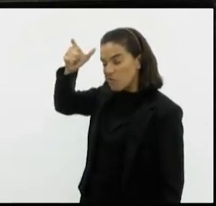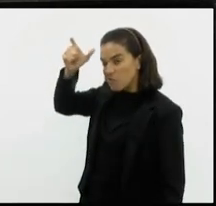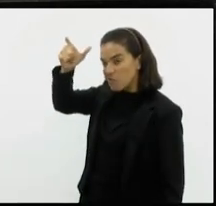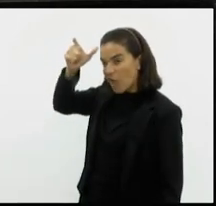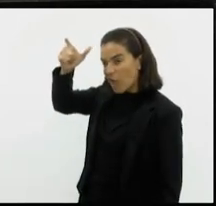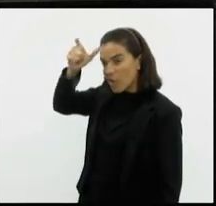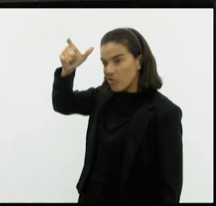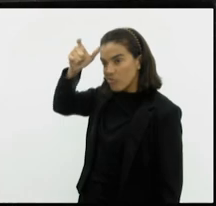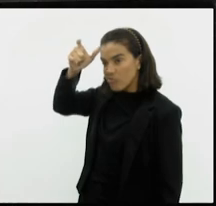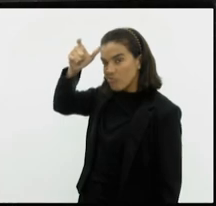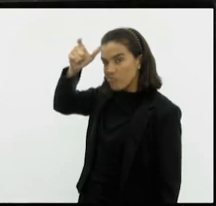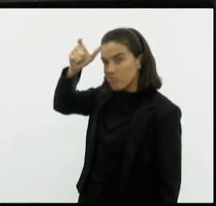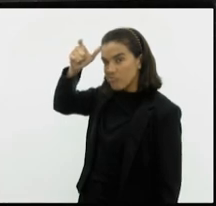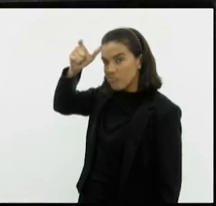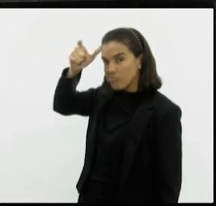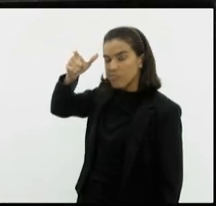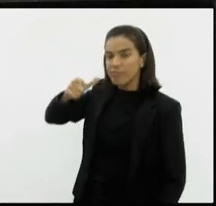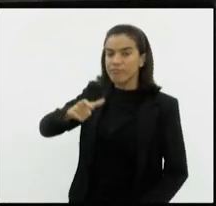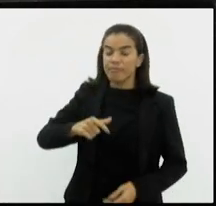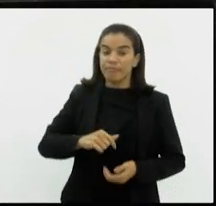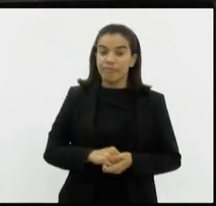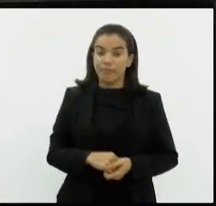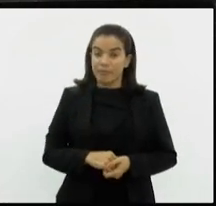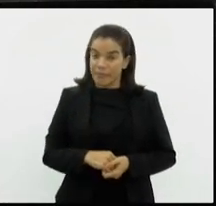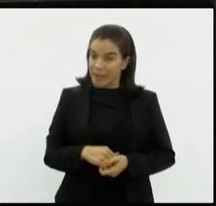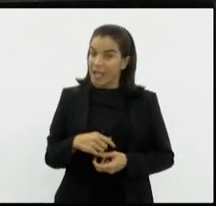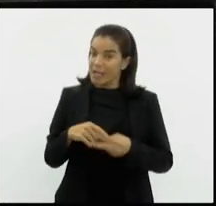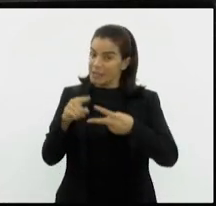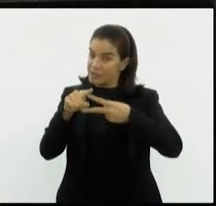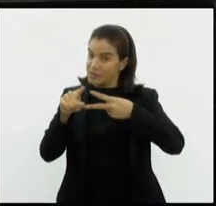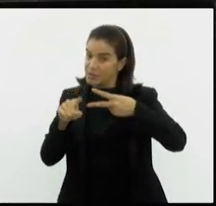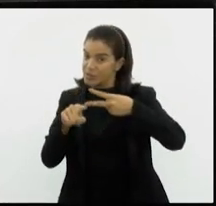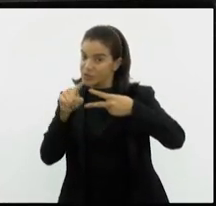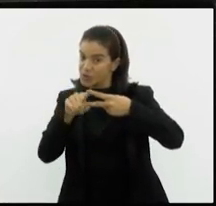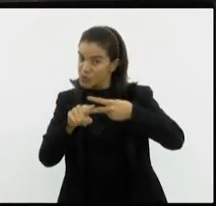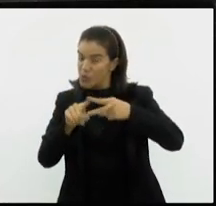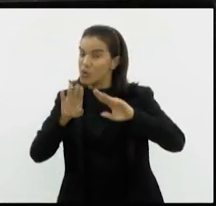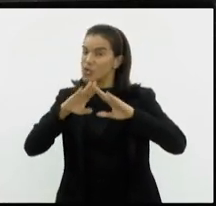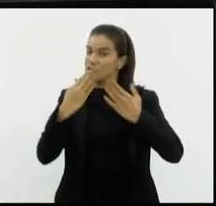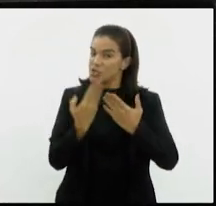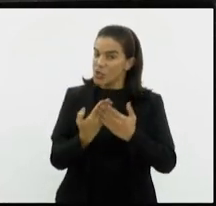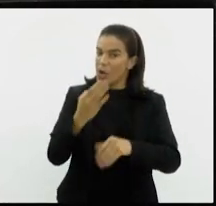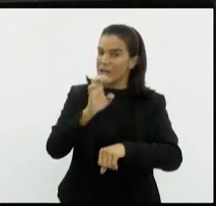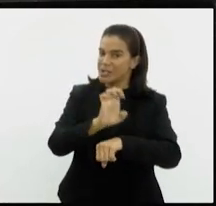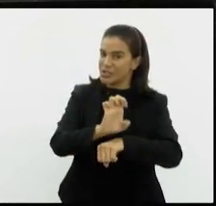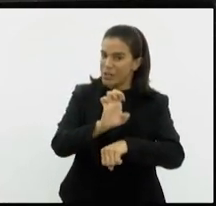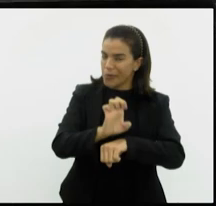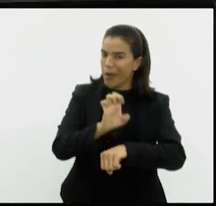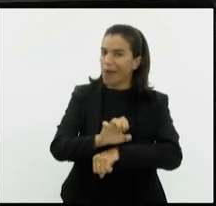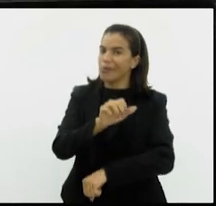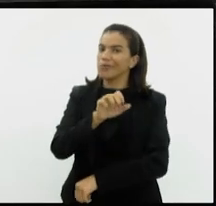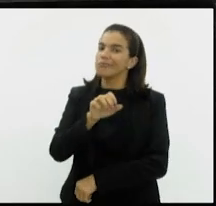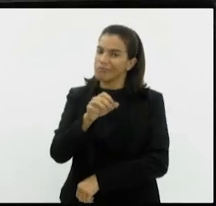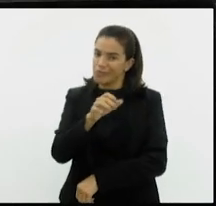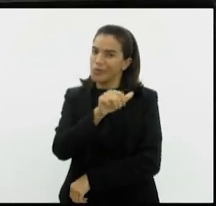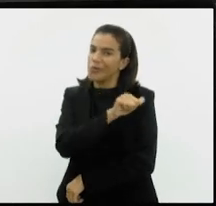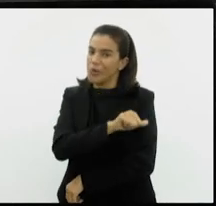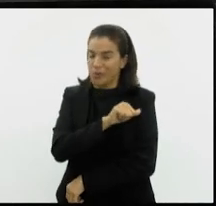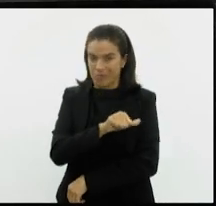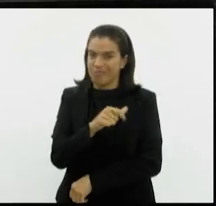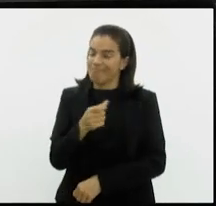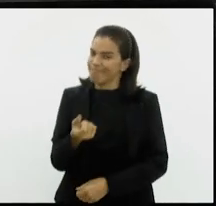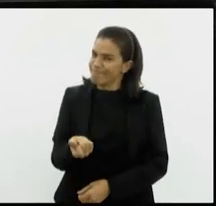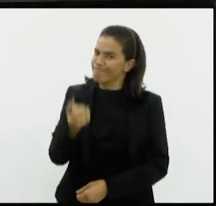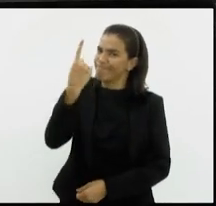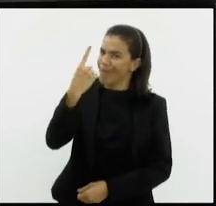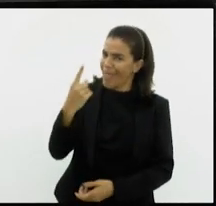inferno bom os dois casos aconteceram em dois colégios estaduais do Estado do Rio de Janeiro tem alguma coisa